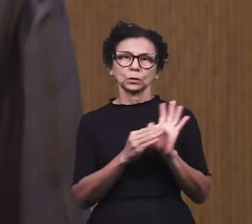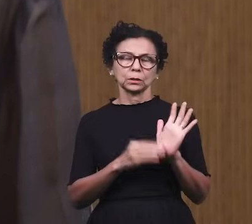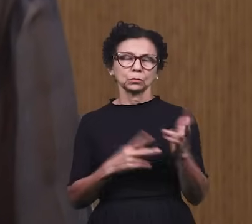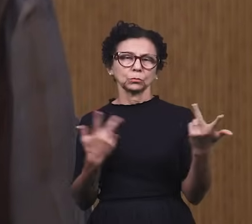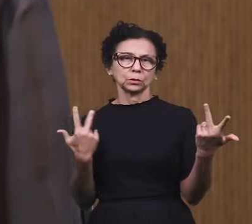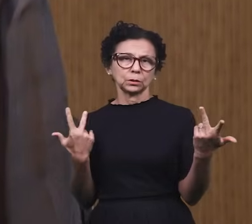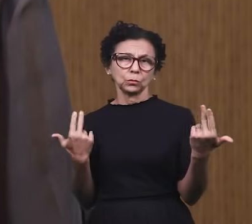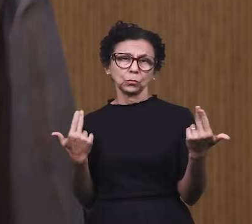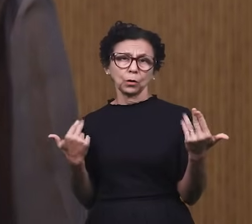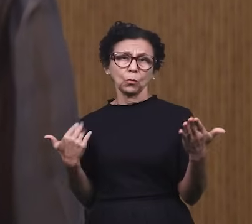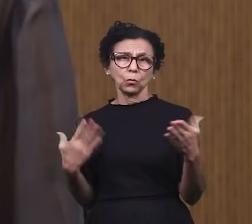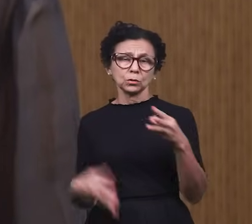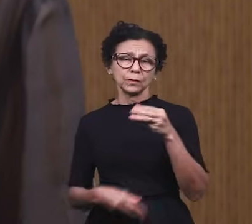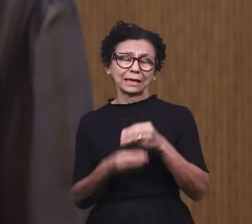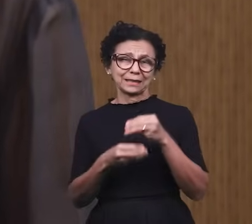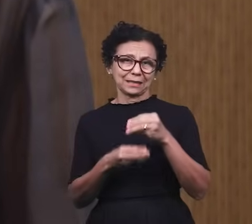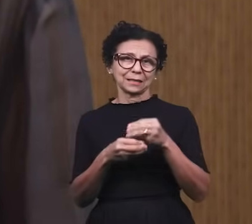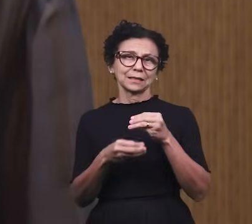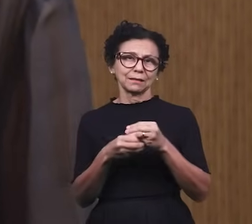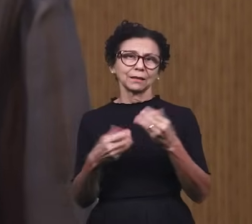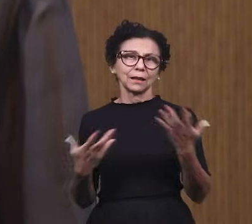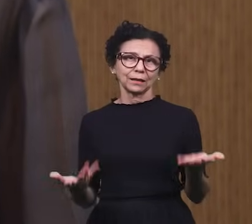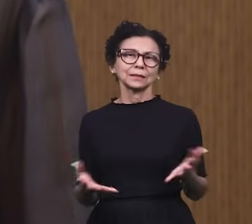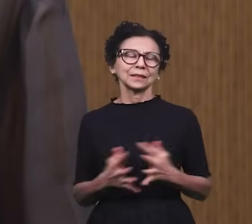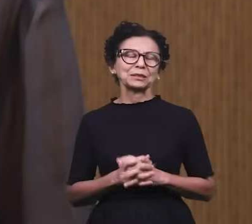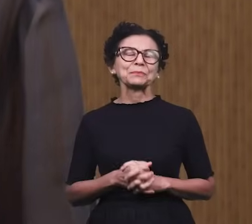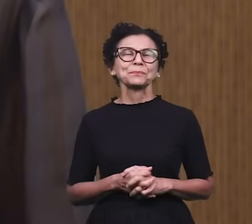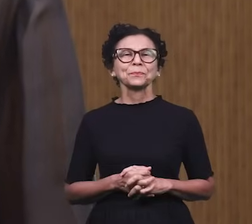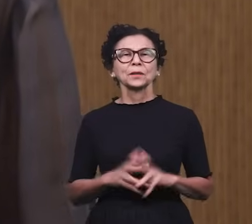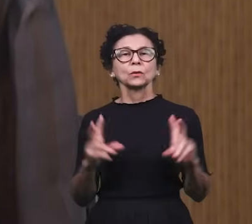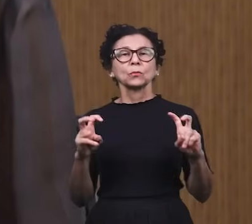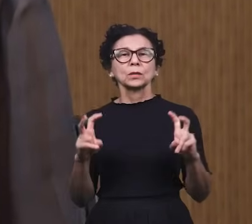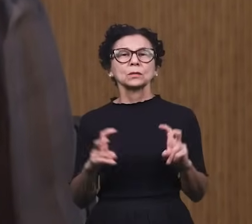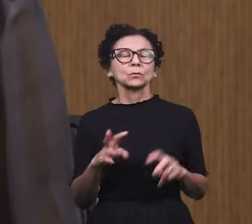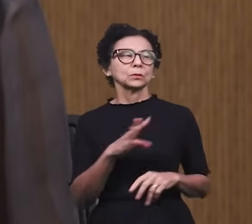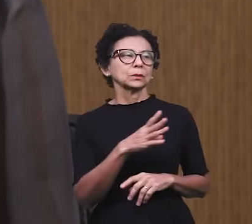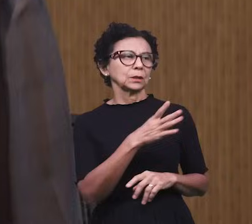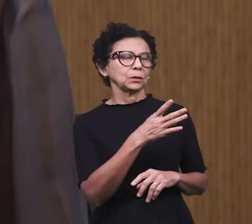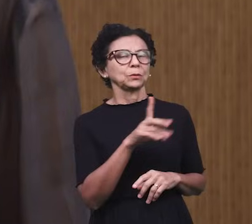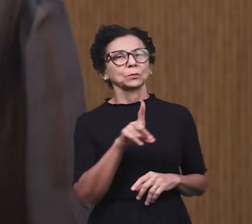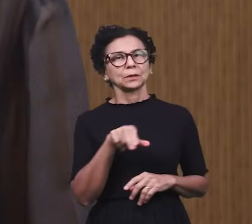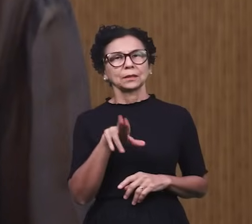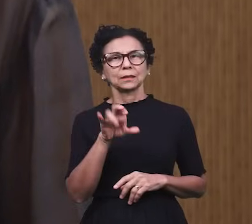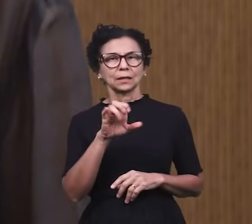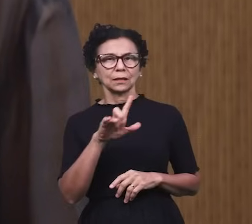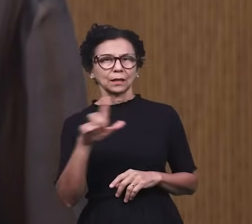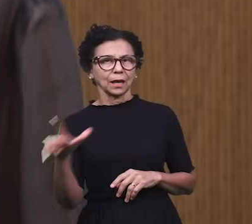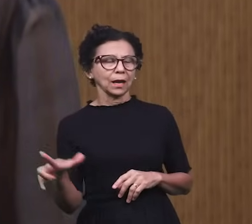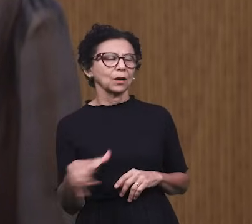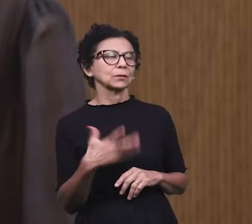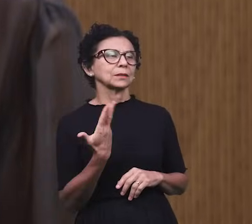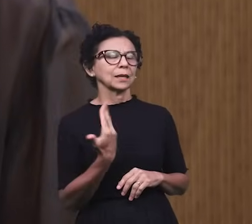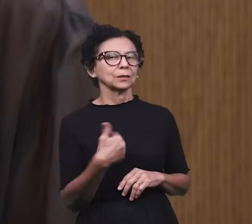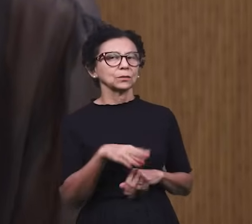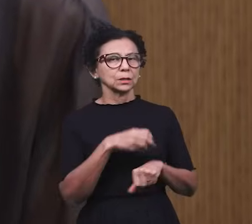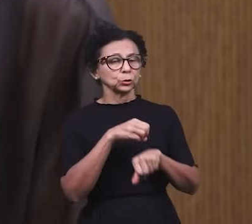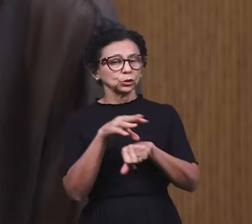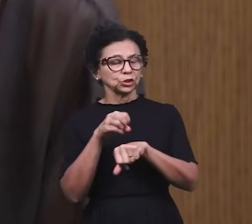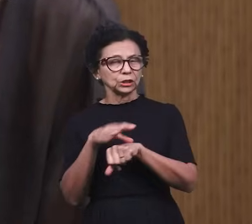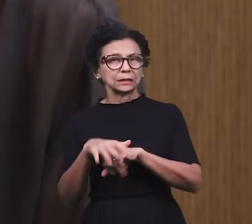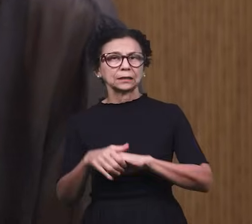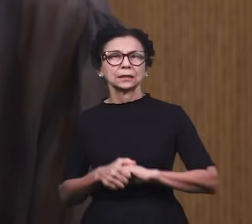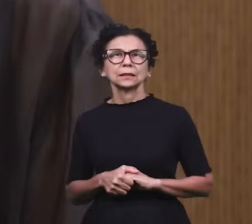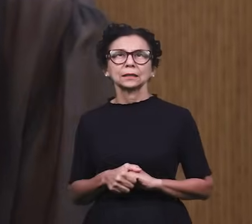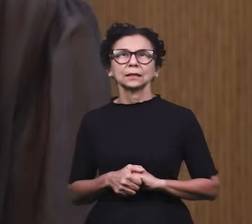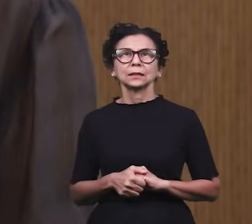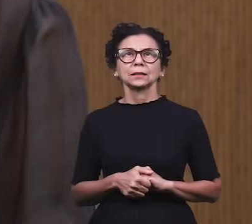Investimento, onde o Daniel está dando uma aula aqui pra gente, né, pastor? Se você aí não assistiu, assista. E se você assistiu e já anotou